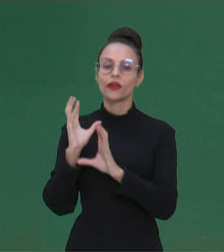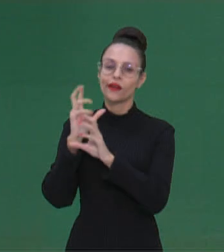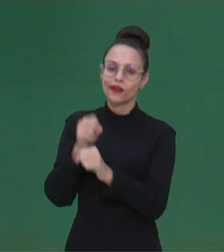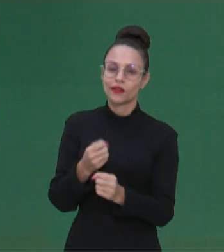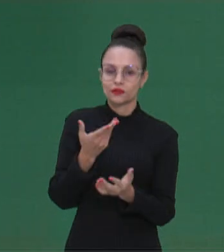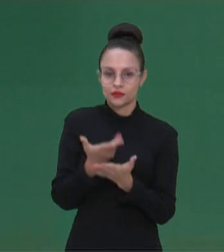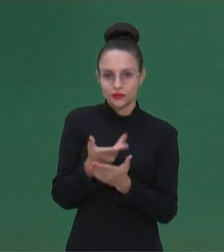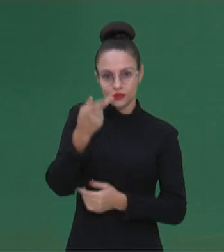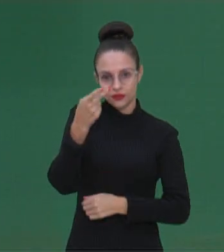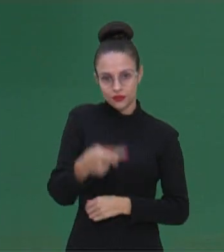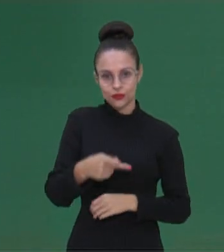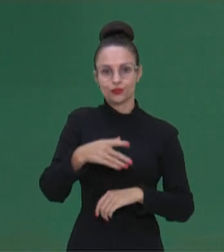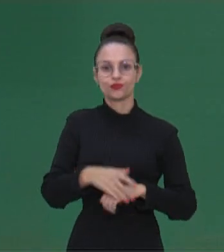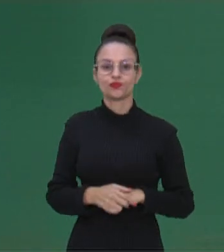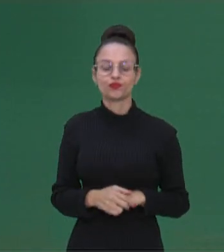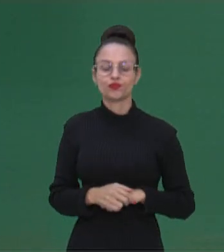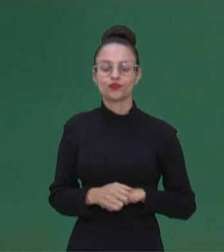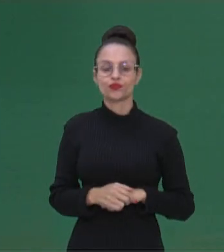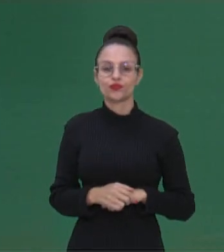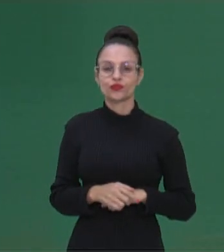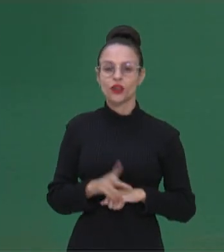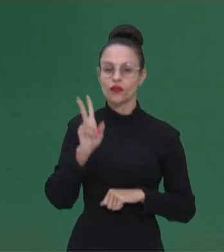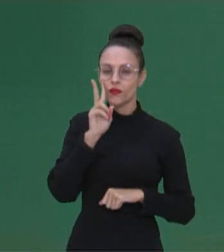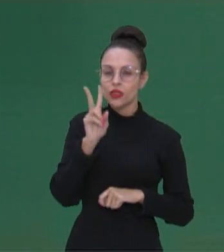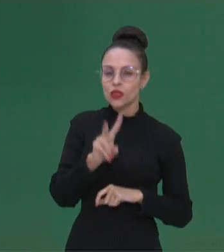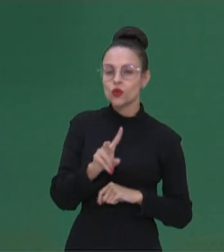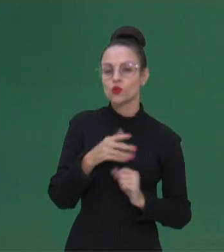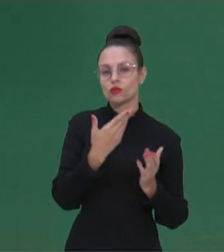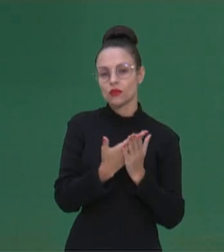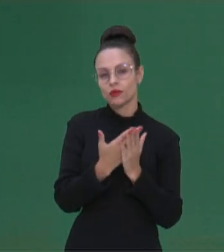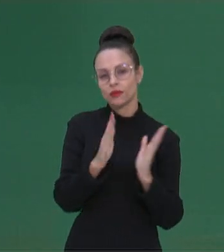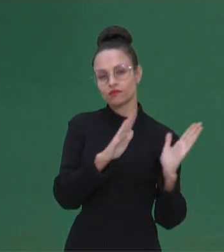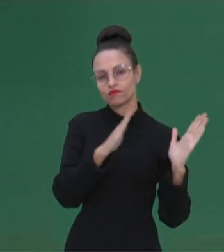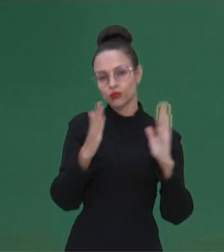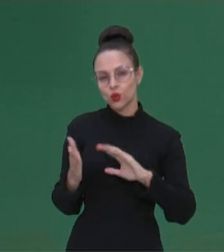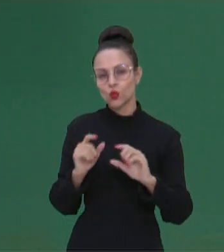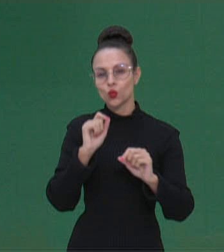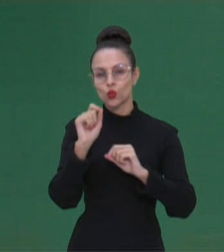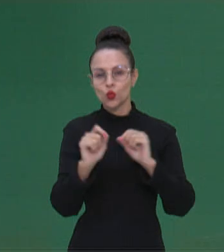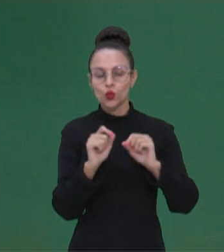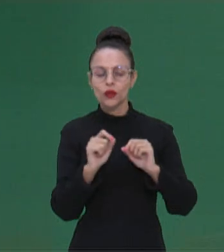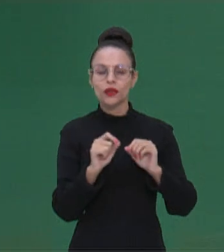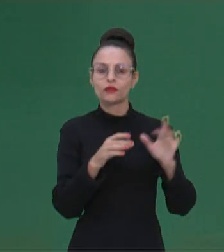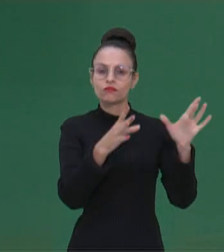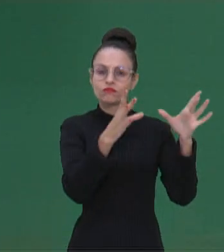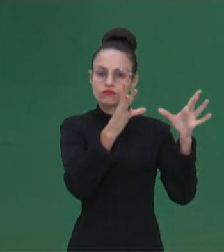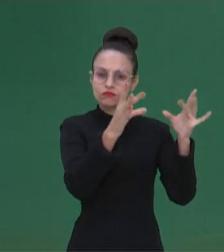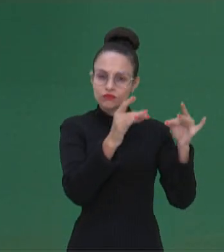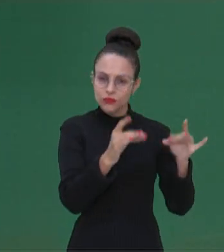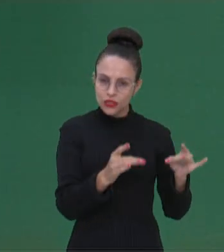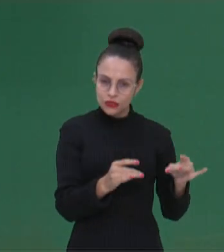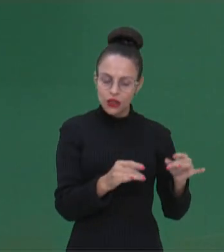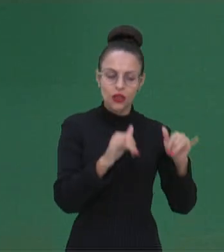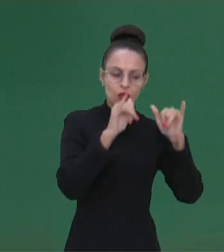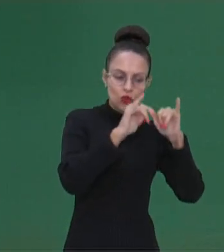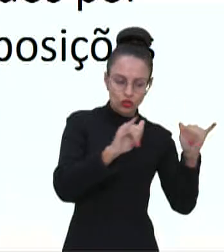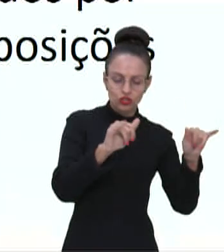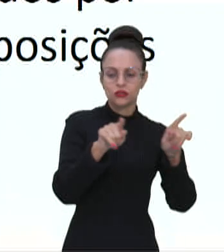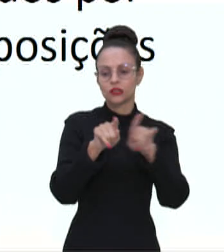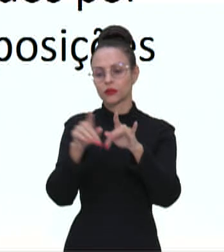nessa aula? A gente viu ali as peculiaridades da notícia, né? E da